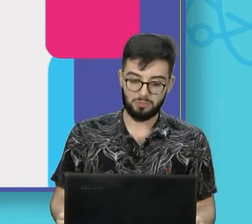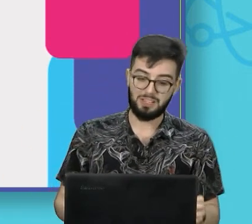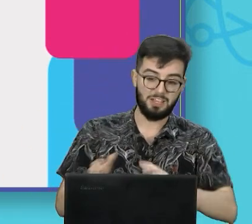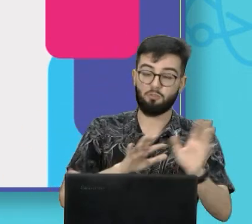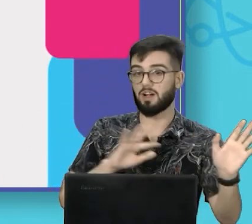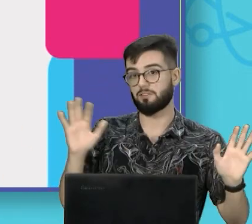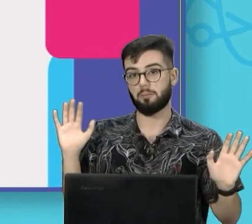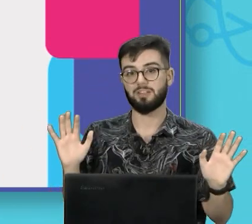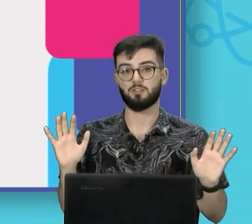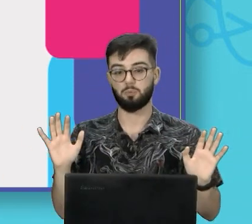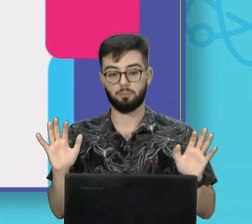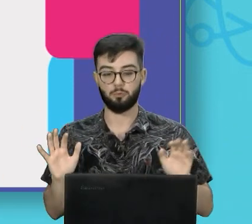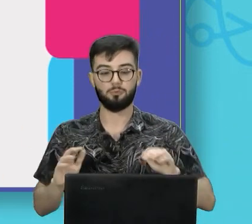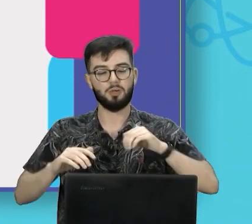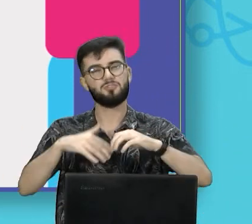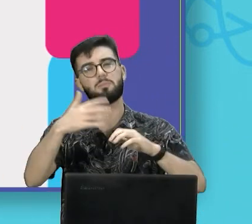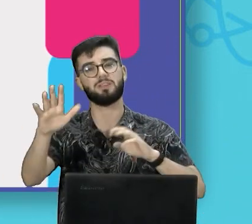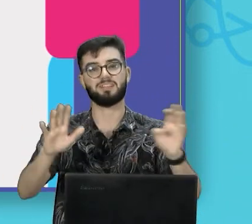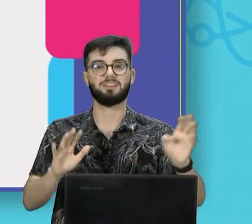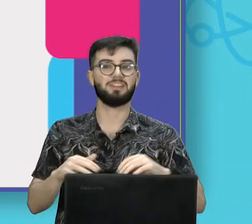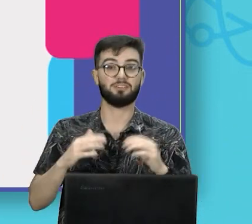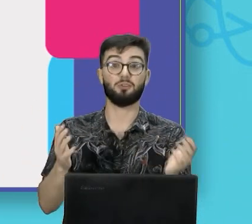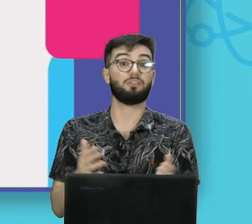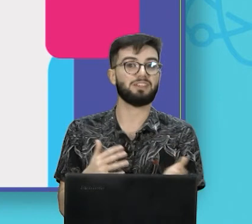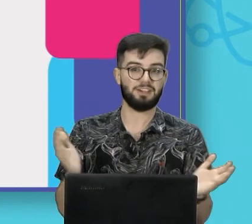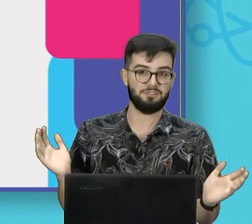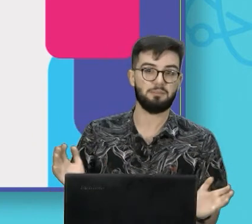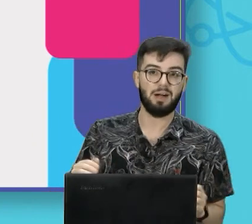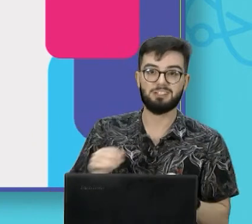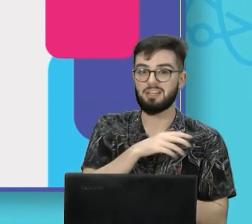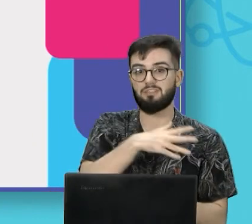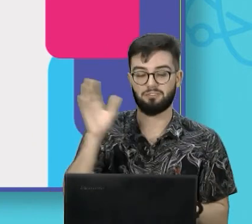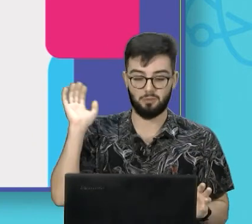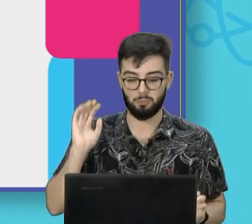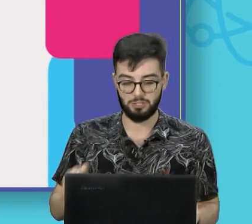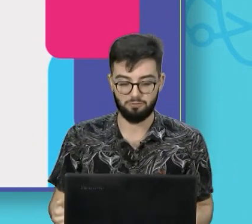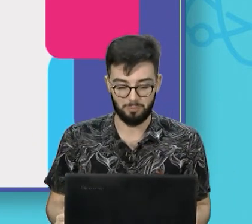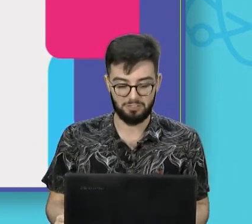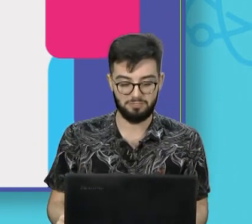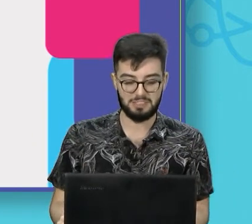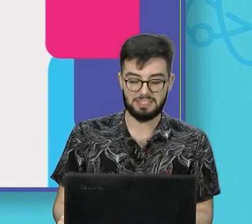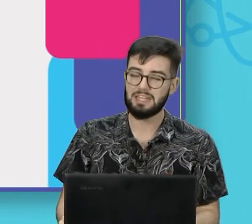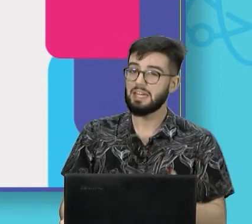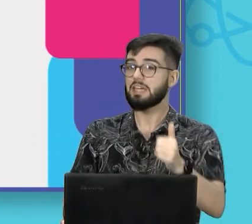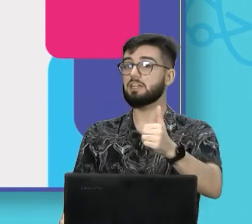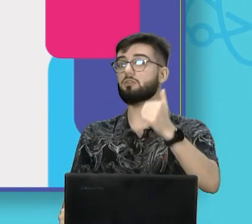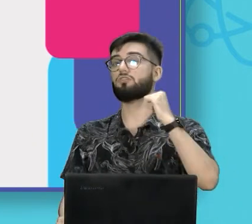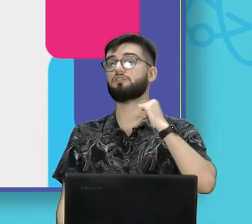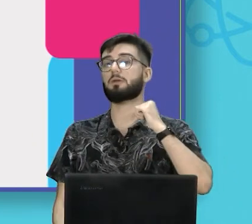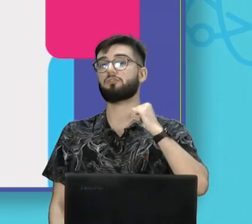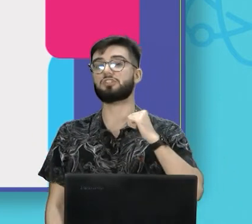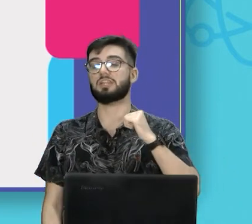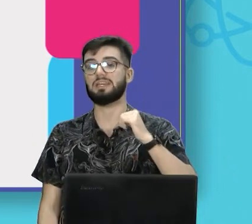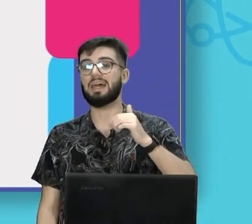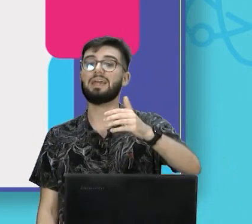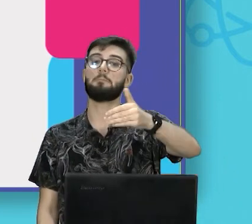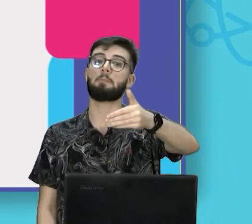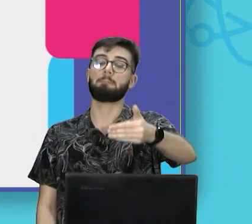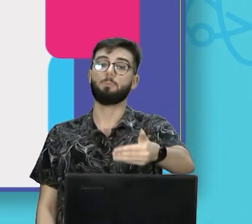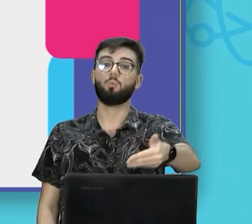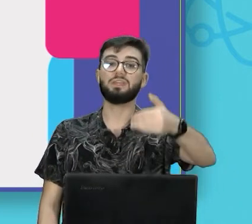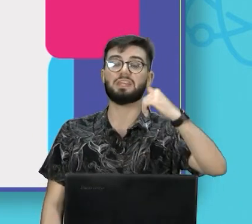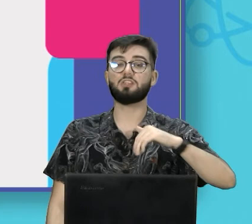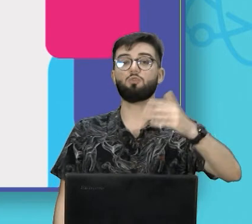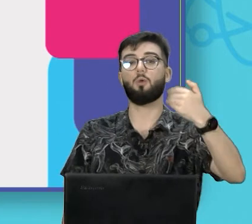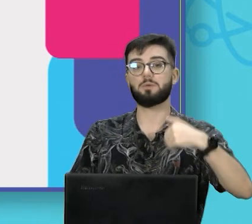pelo Deputado Jeová que vai permanecer no poder por oito anos depois essa eleição não vai ser a ver mais né ele vai ficar no poder de forma indefinida inclusive para vocês terem